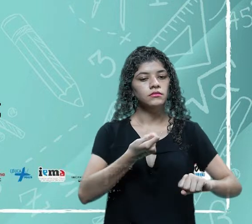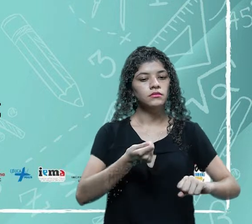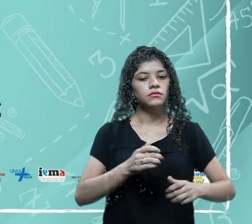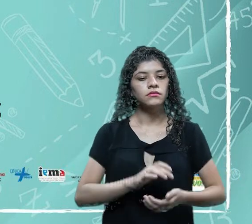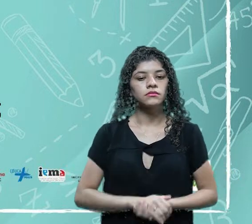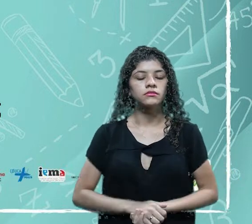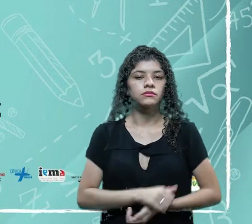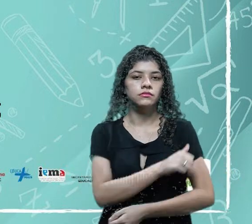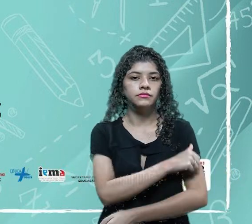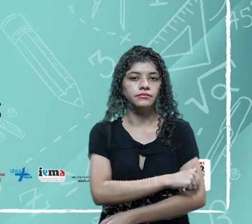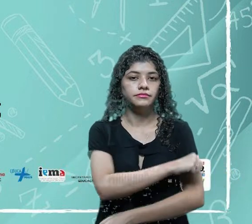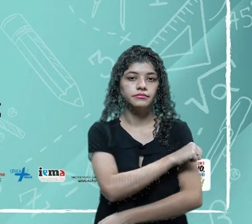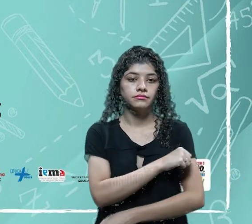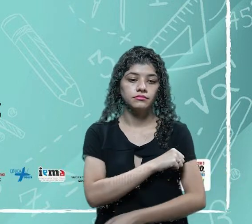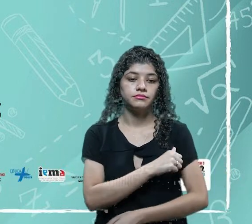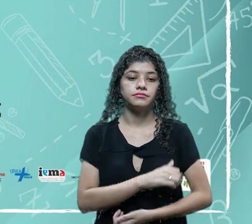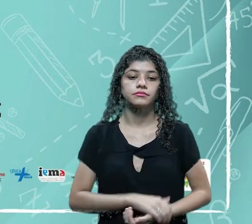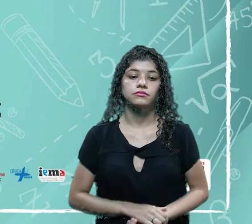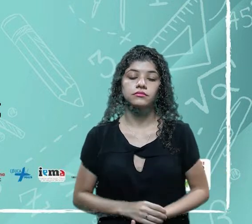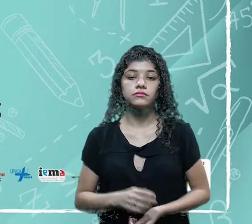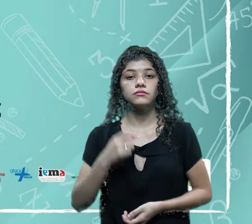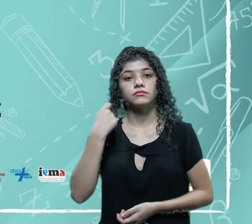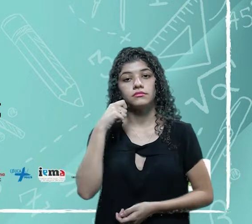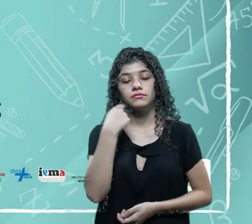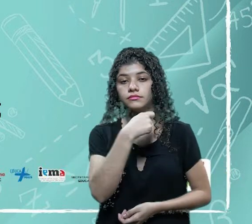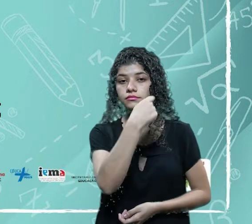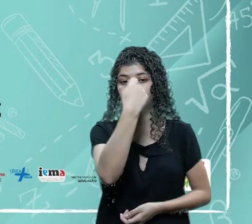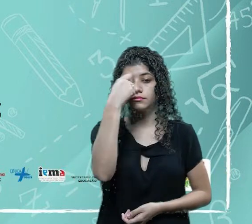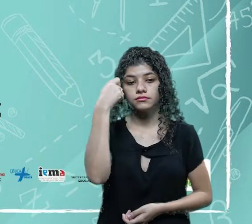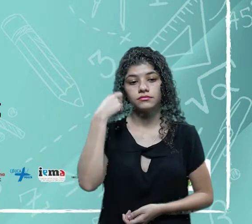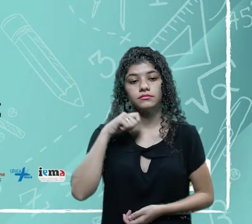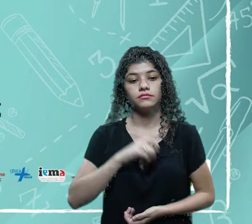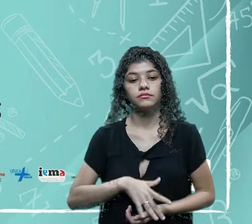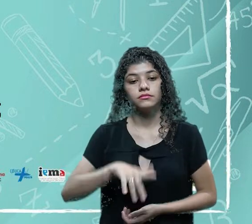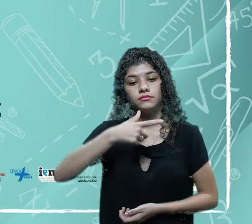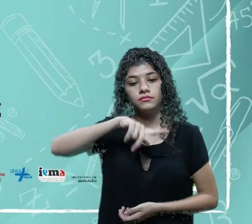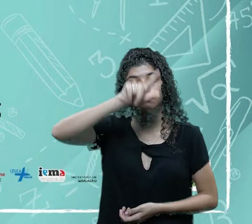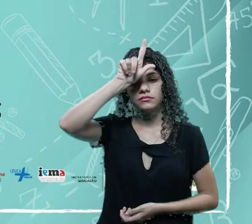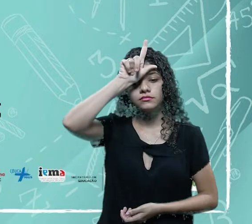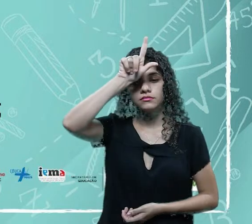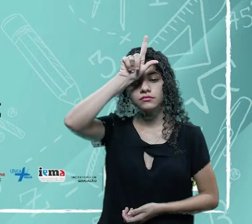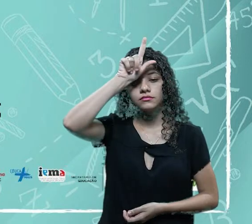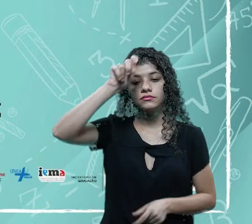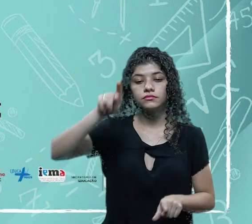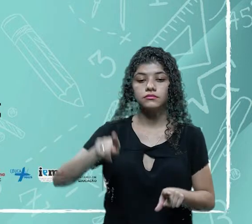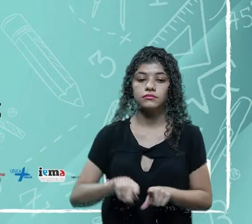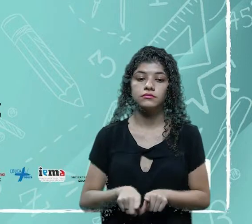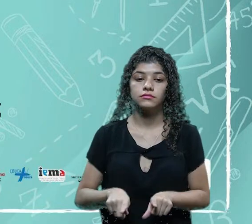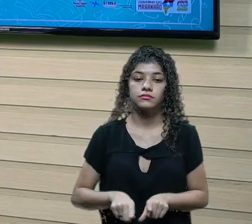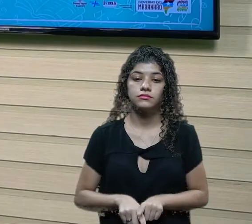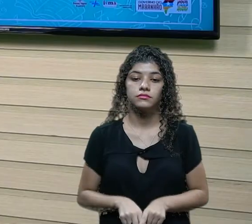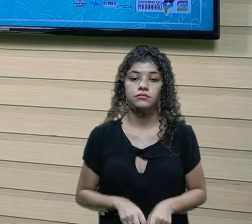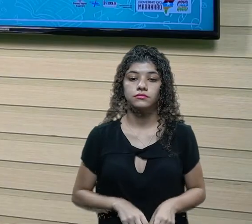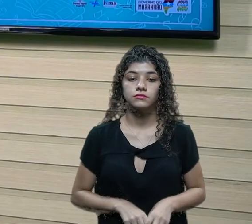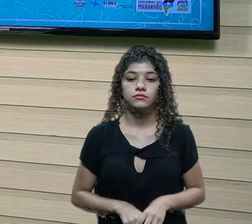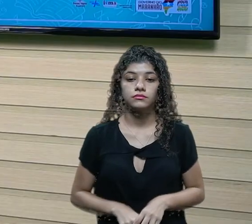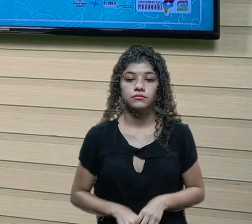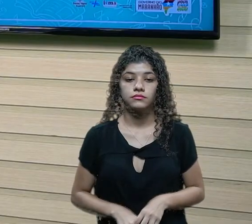primeiros socorros maquiagem sobre liderança sobre